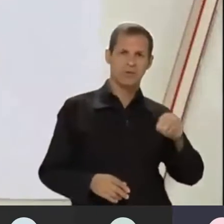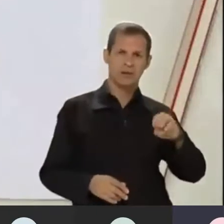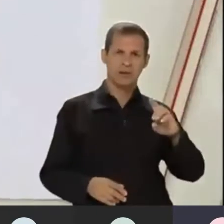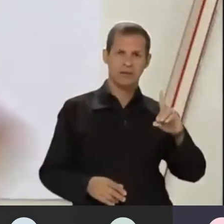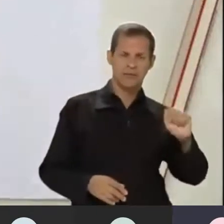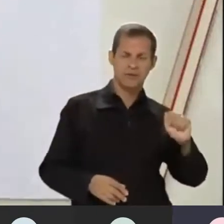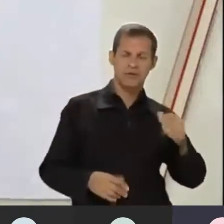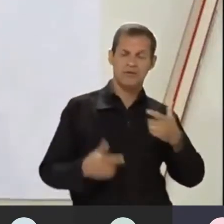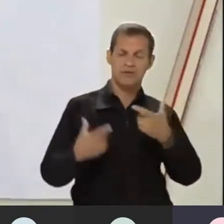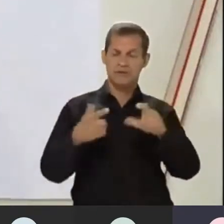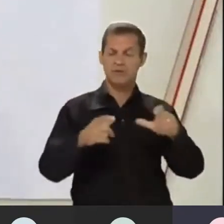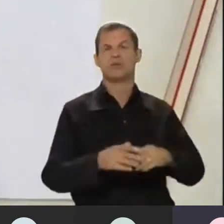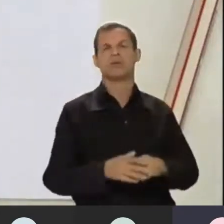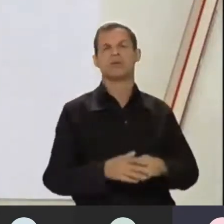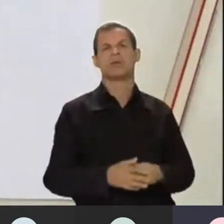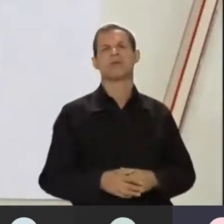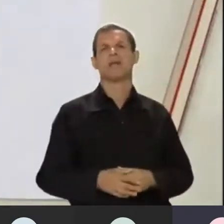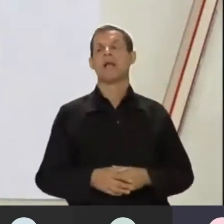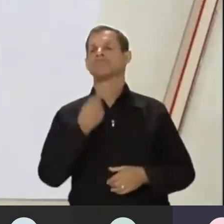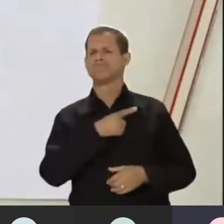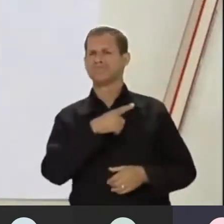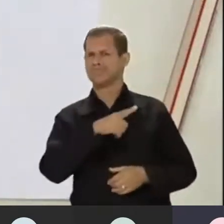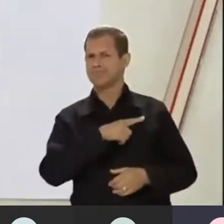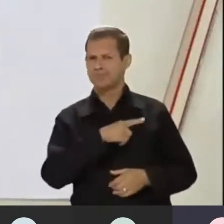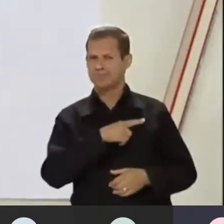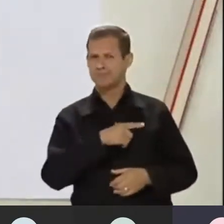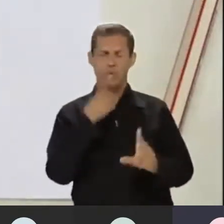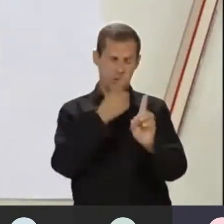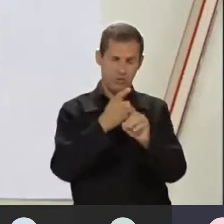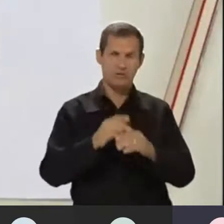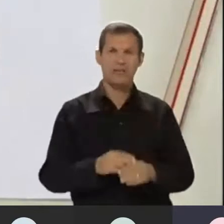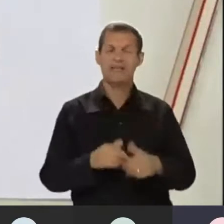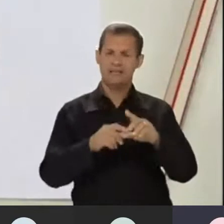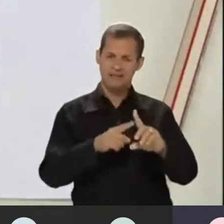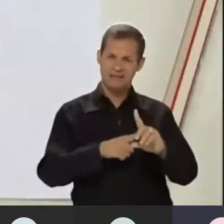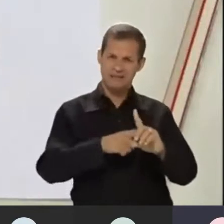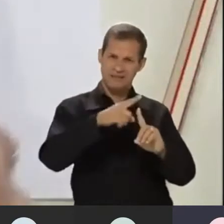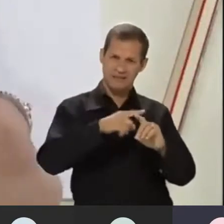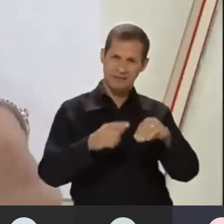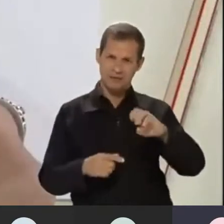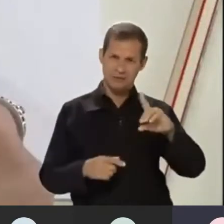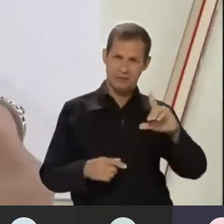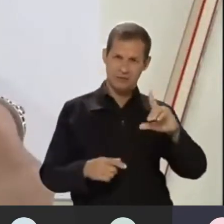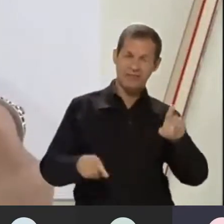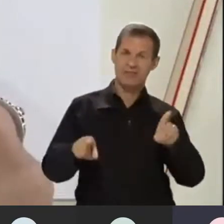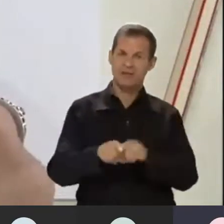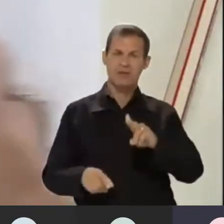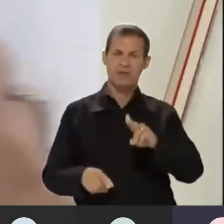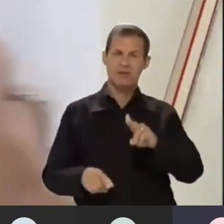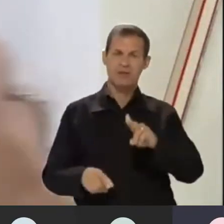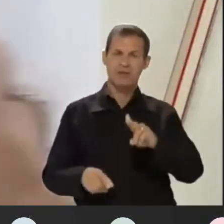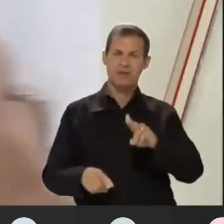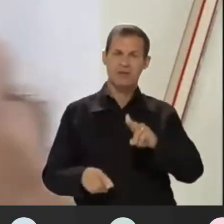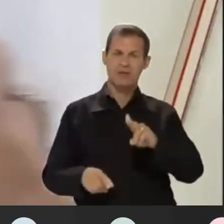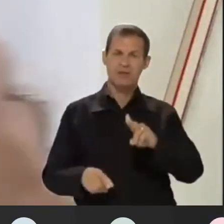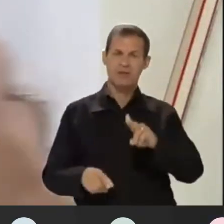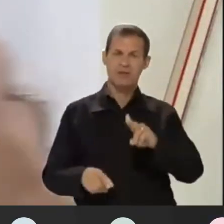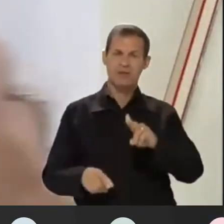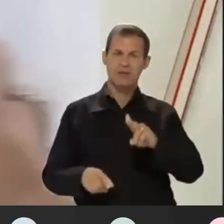relativa média nesse local. E aí, a hora que a gente tiver, então, um encontro dessa temperatura média com essa umidade